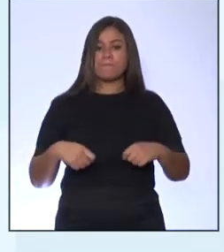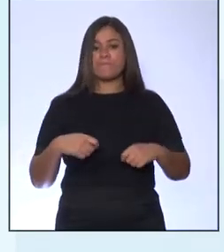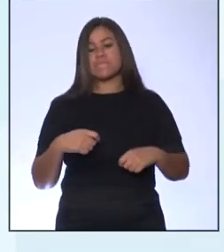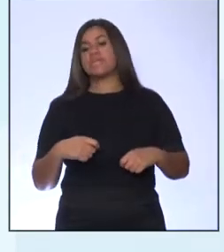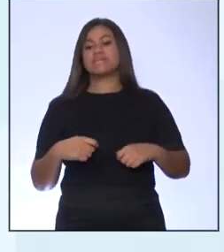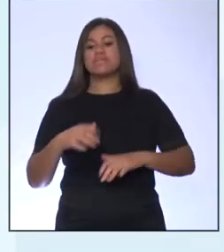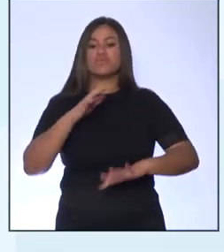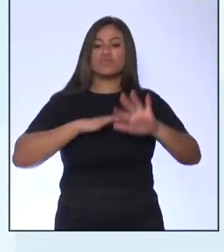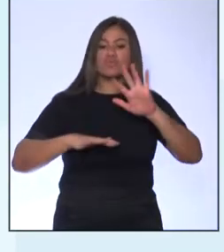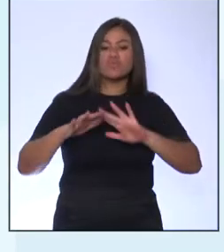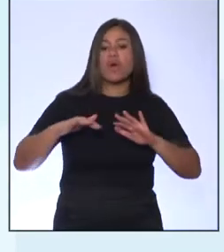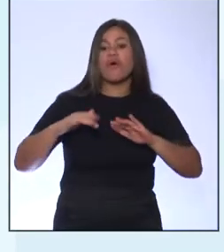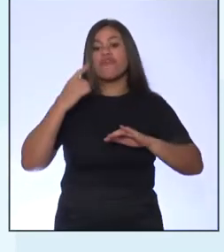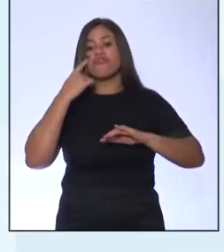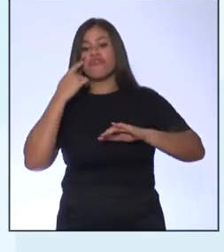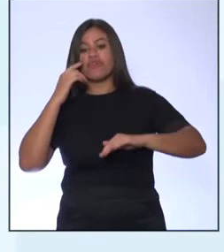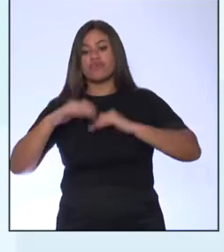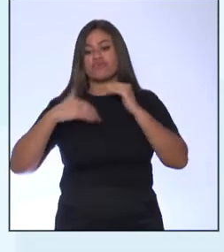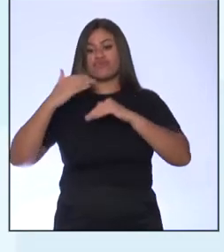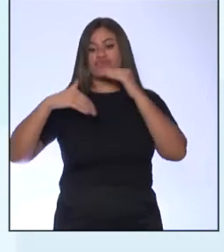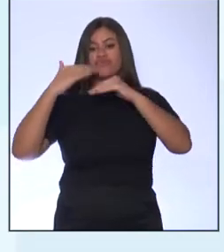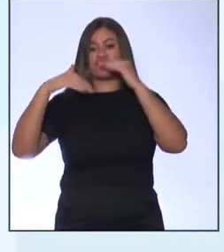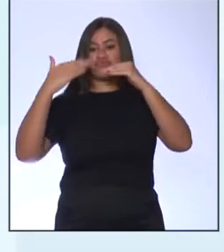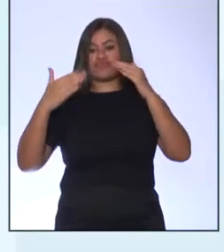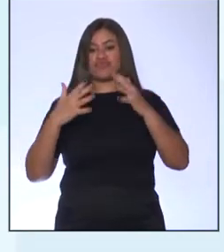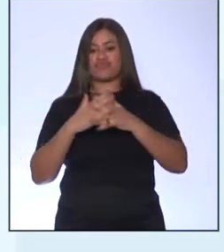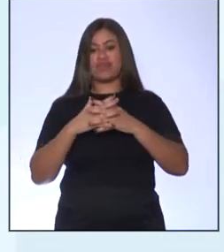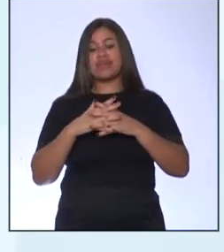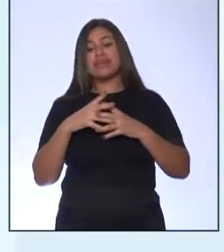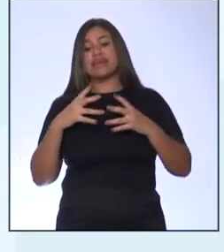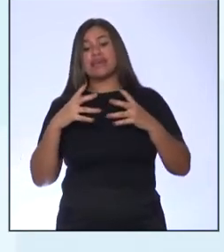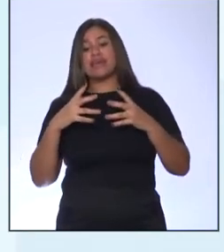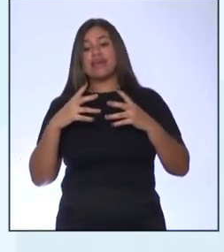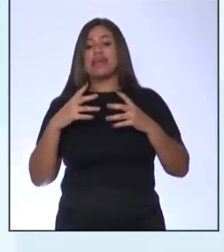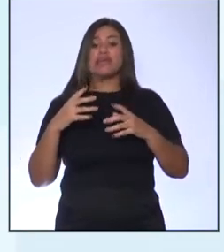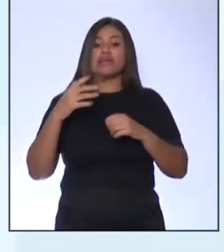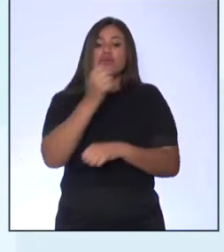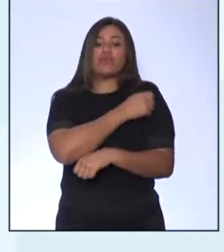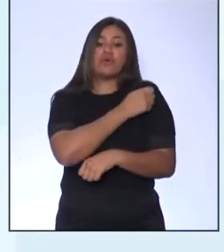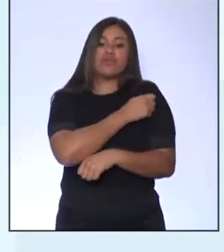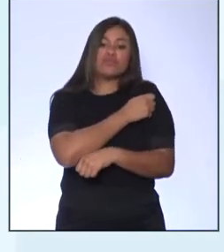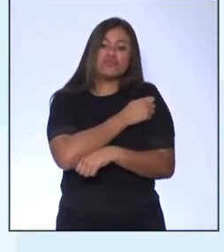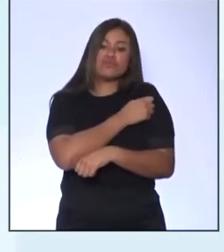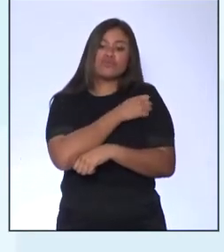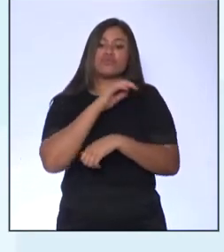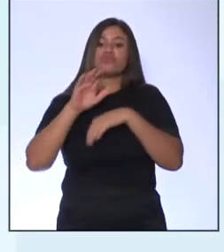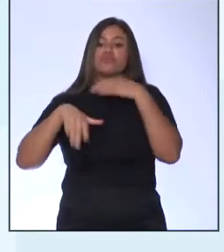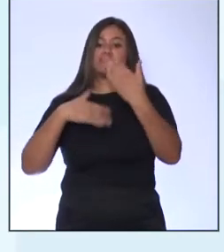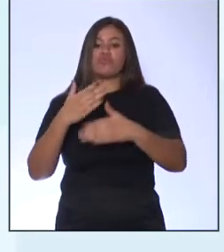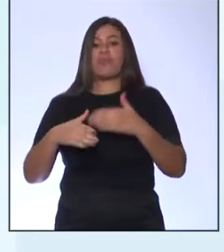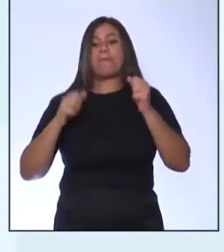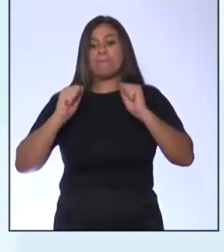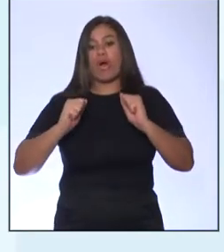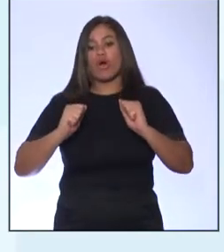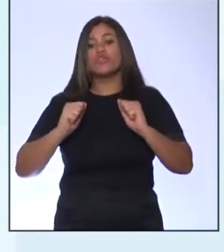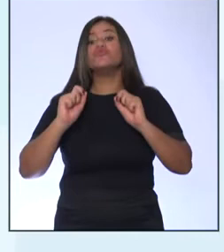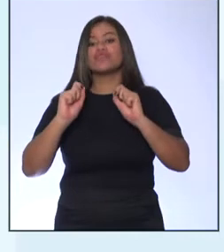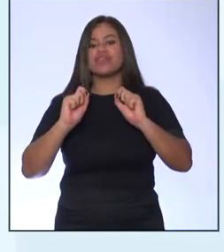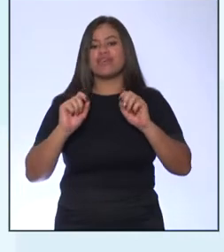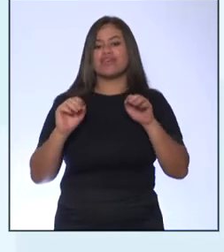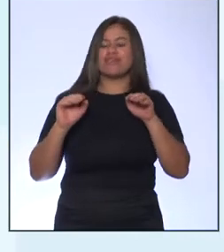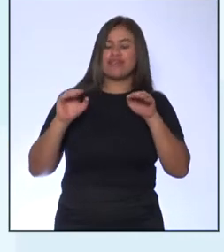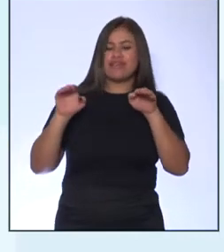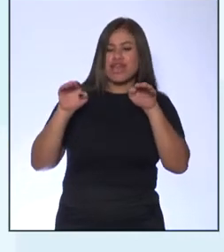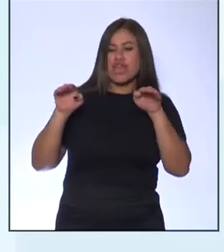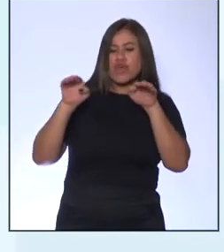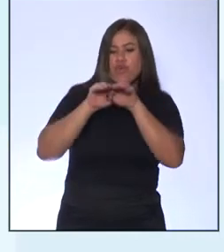o desenvolvimento do seu aluno na perspectiva que um dia ele possa ser melhor do que o seu professor.